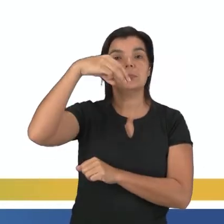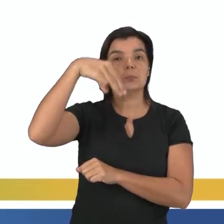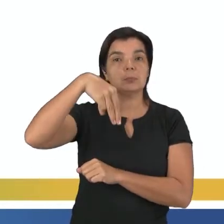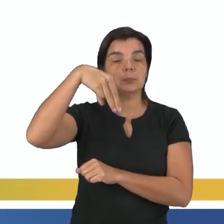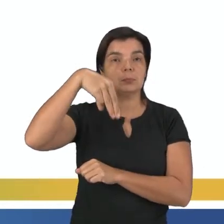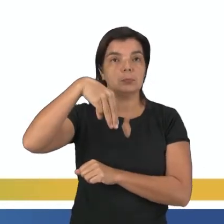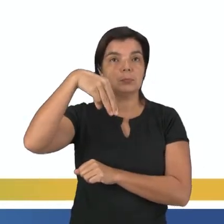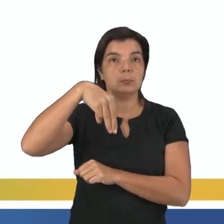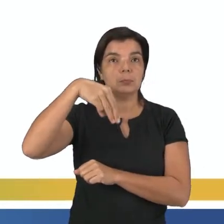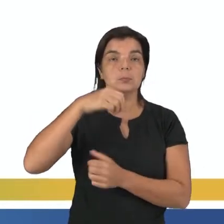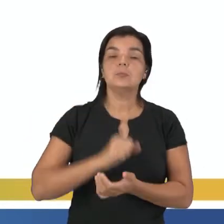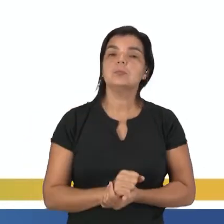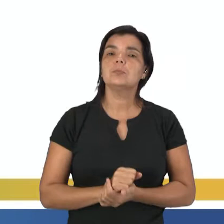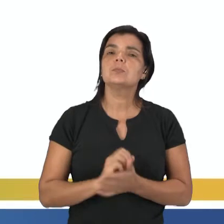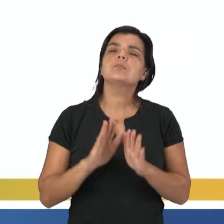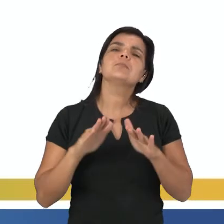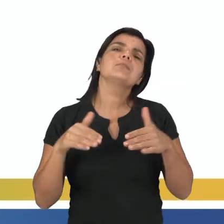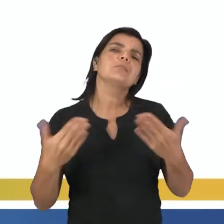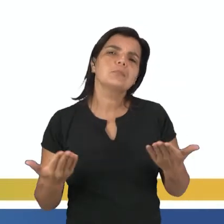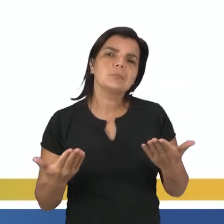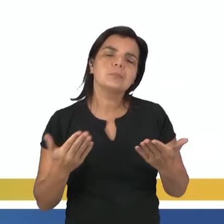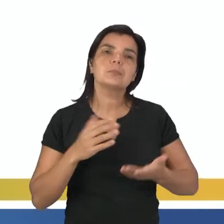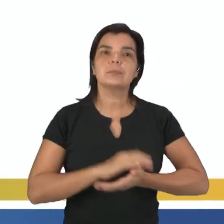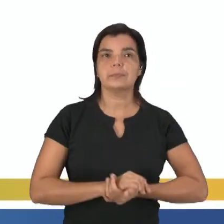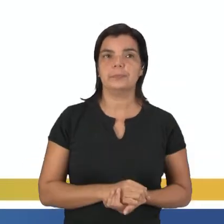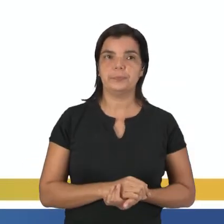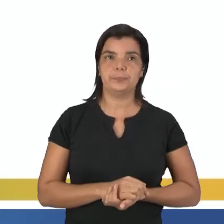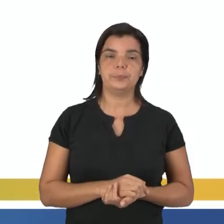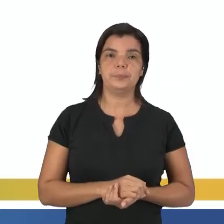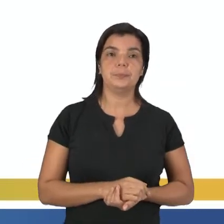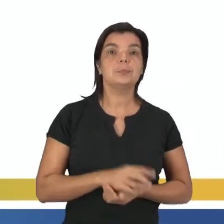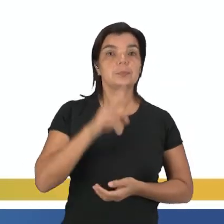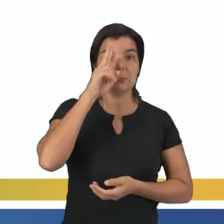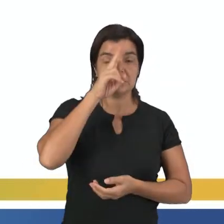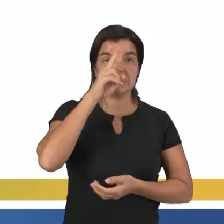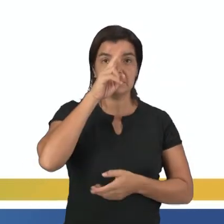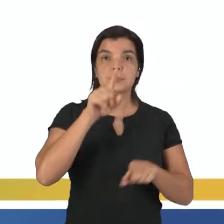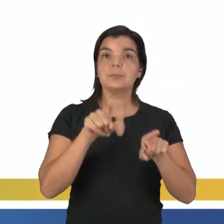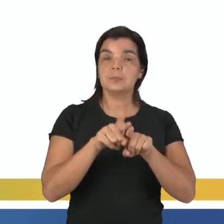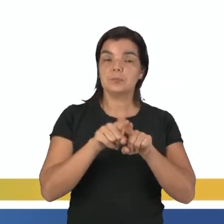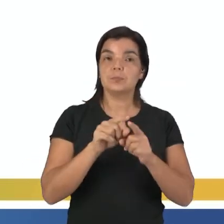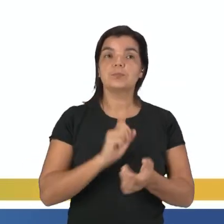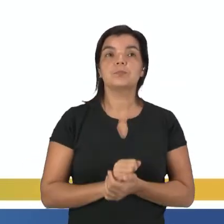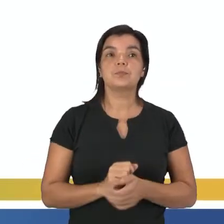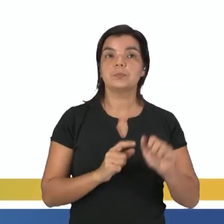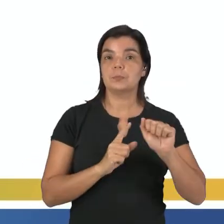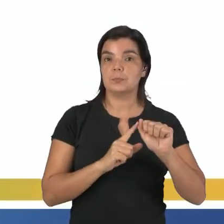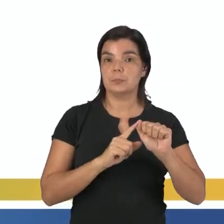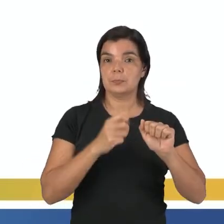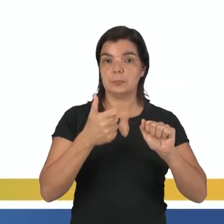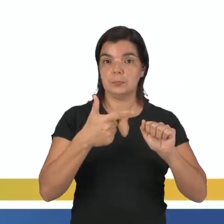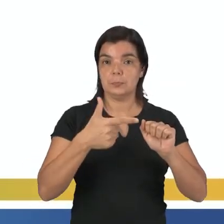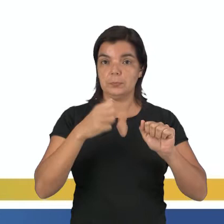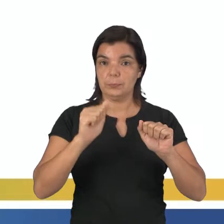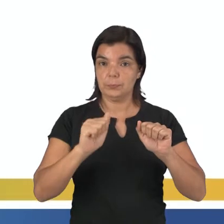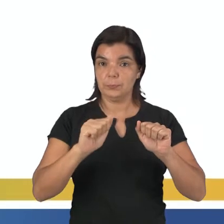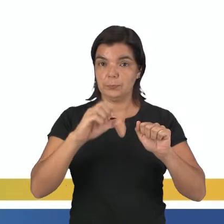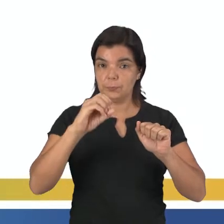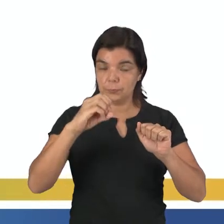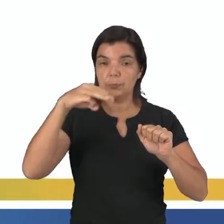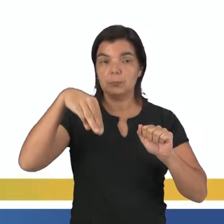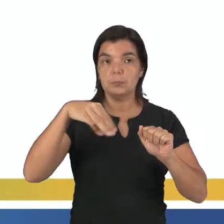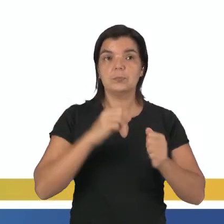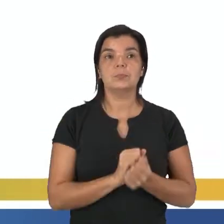nós transformarmos isso em minutos, isso será igual a quê? Aqui nós temos algumas alternativas. Será 120